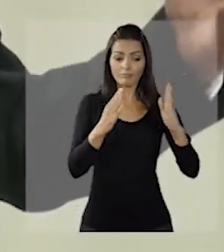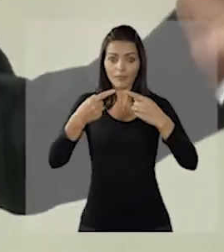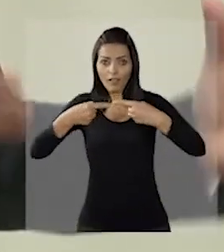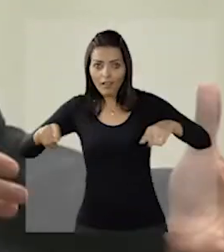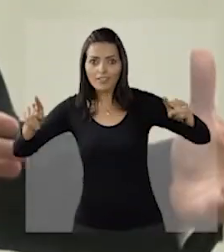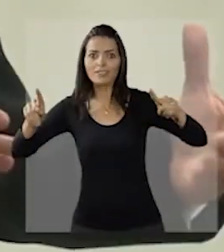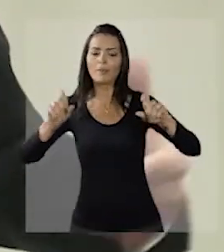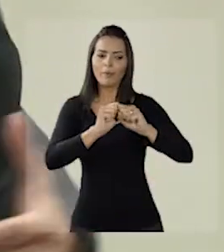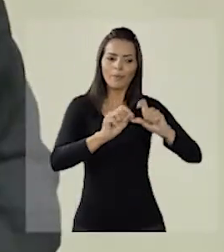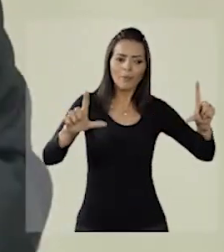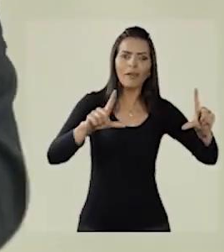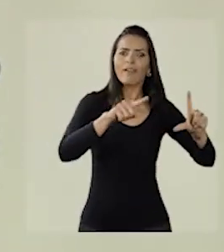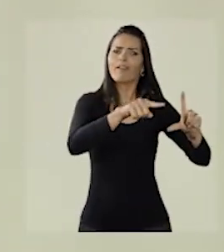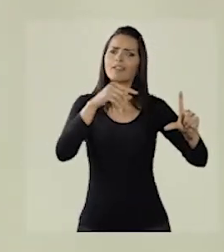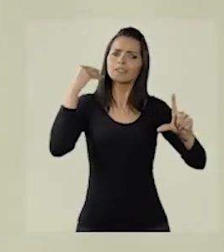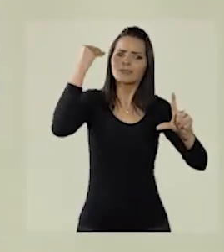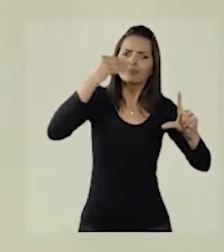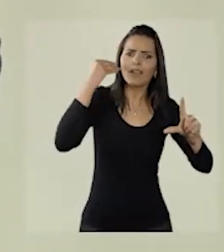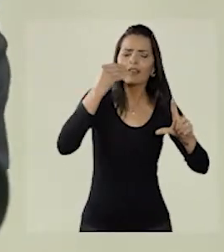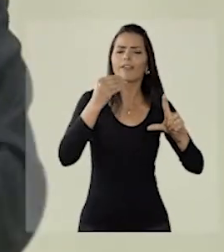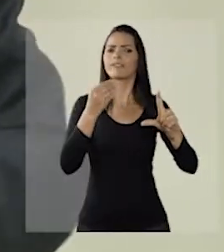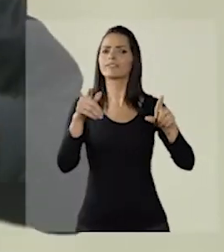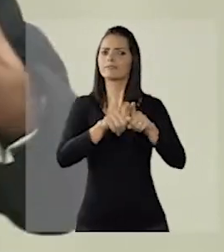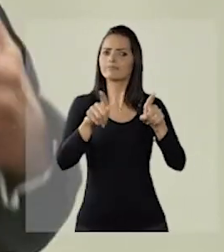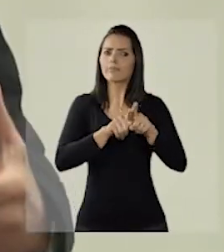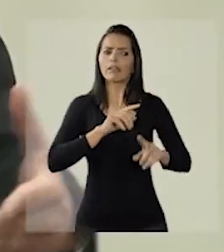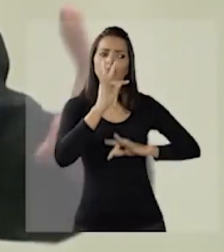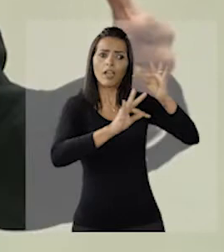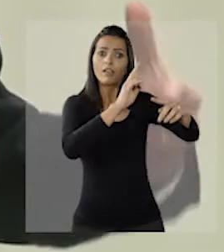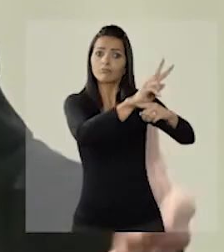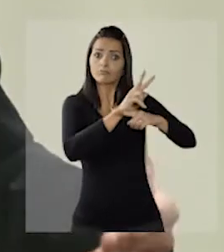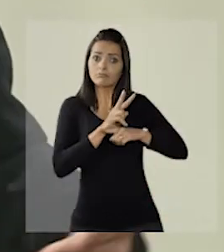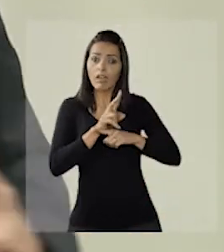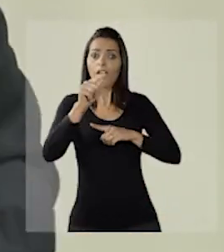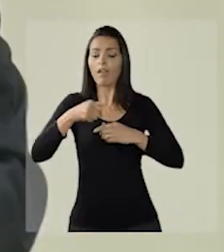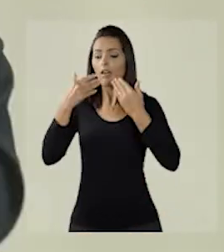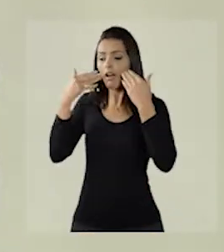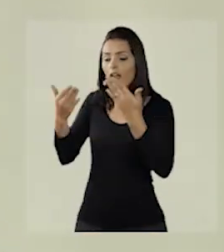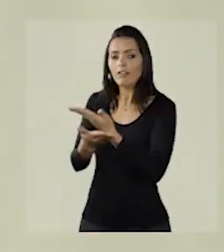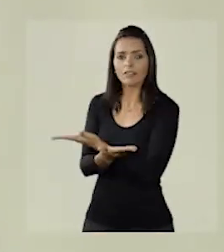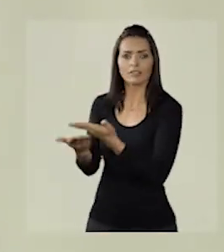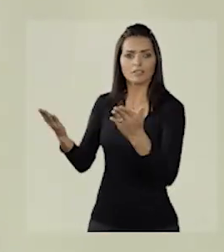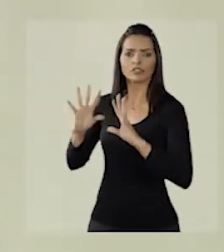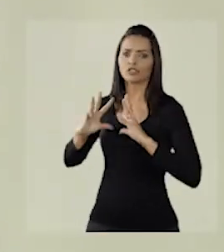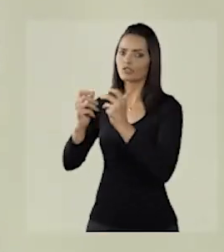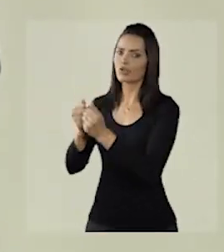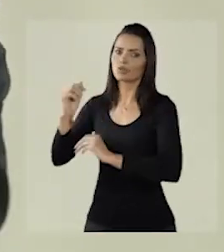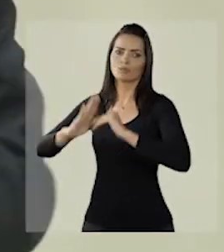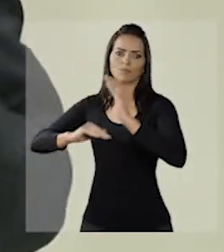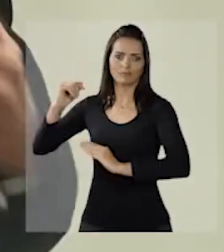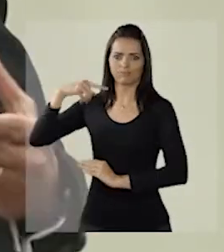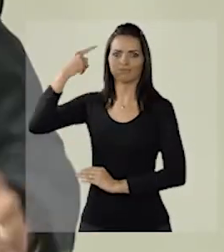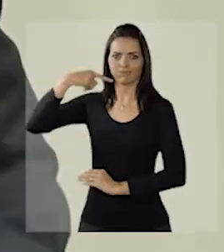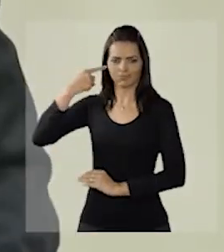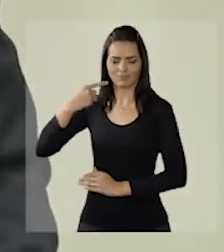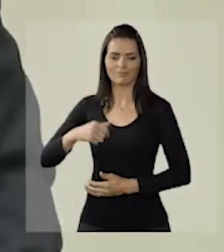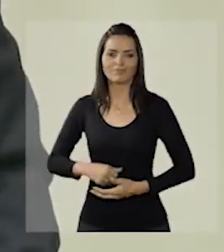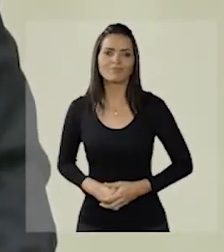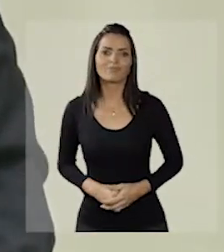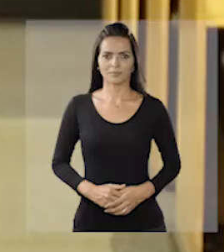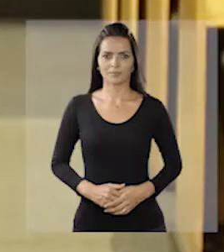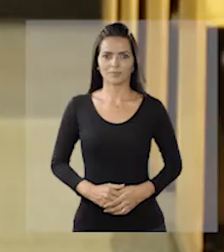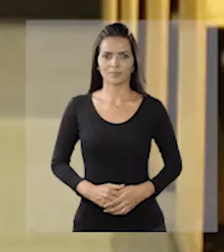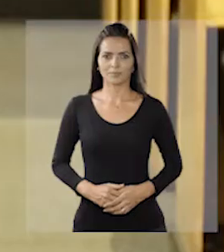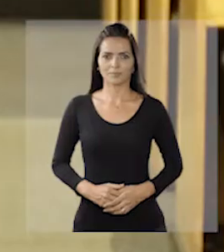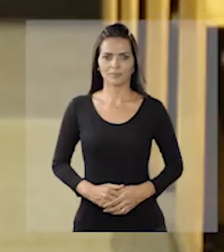participar de momentos como estes e de experiências e de programas que sejam eles colocados à disposição de todos os operadores